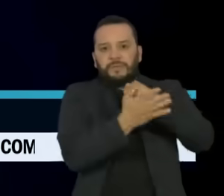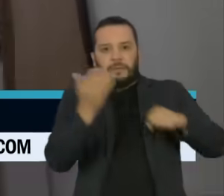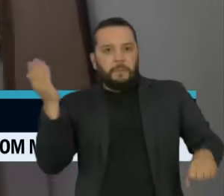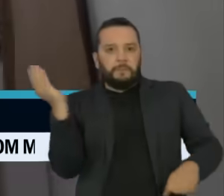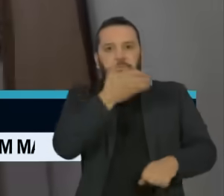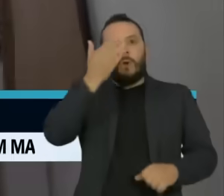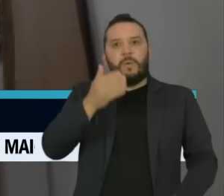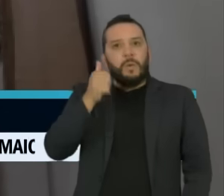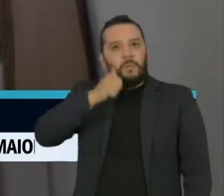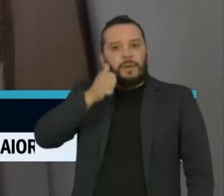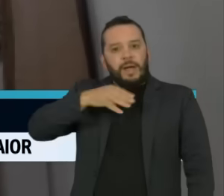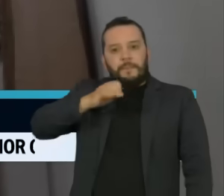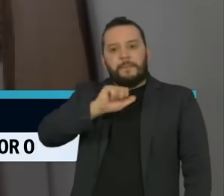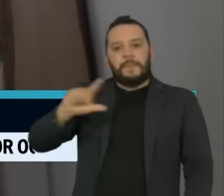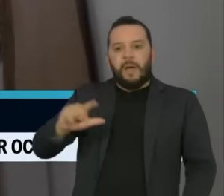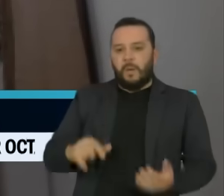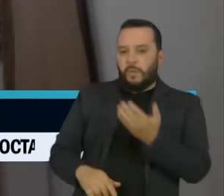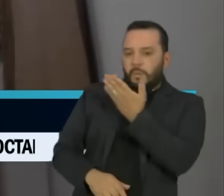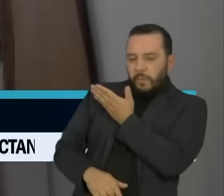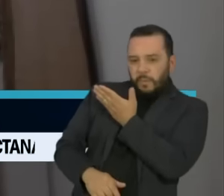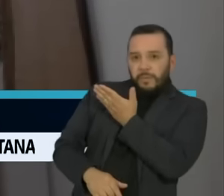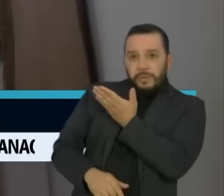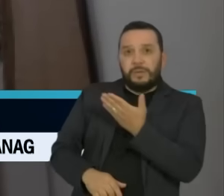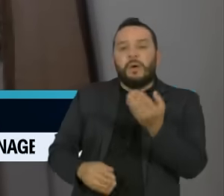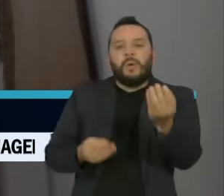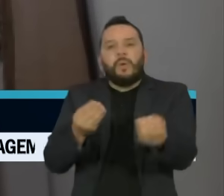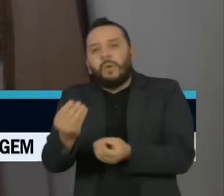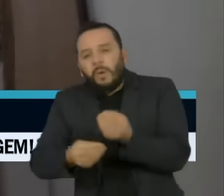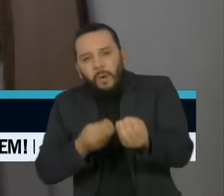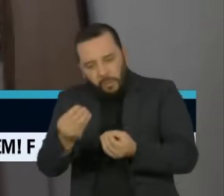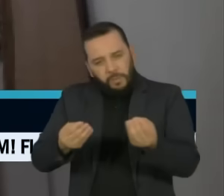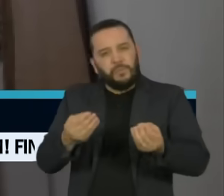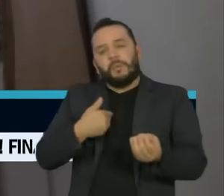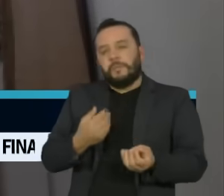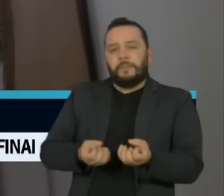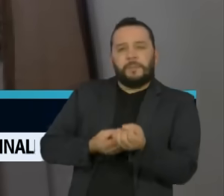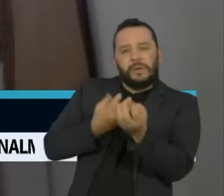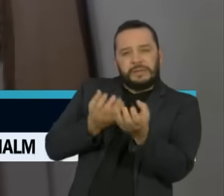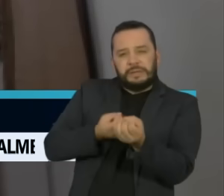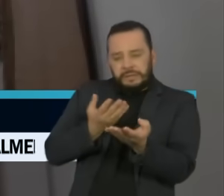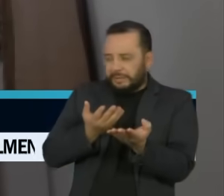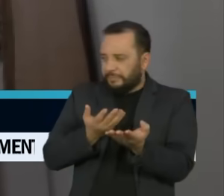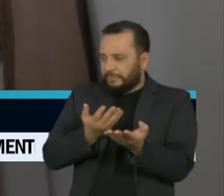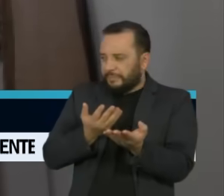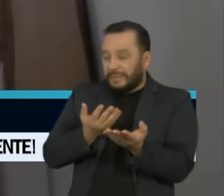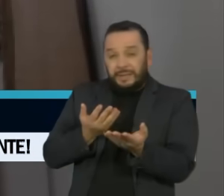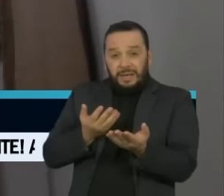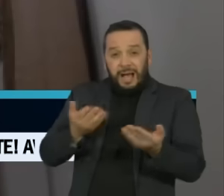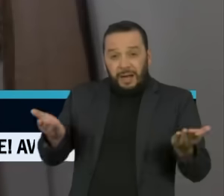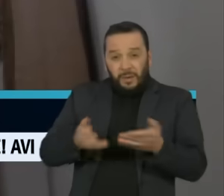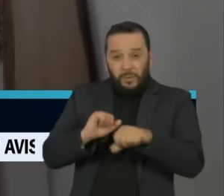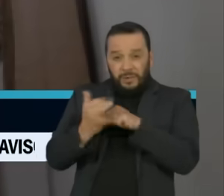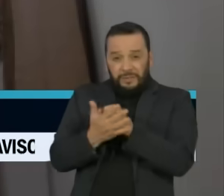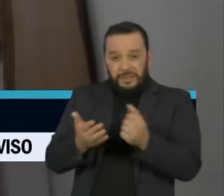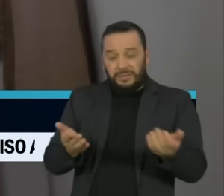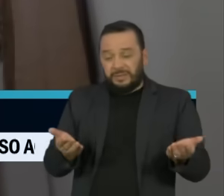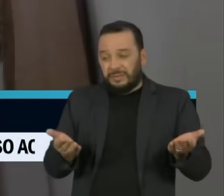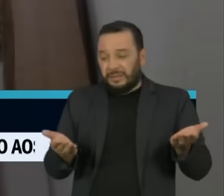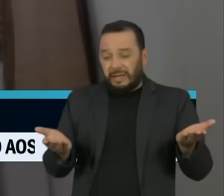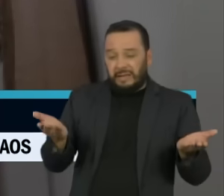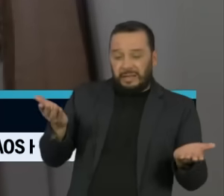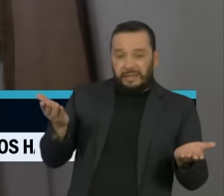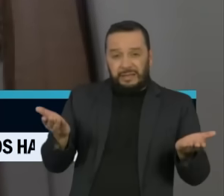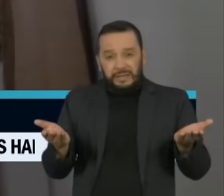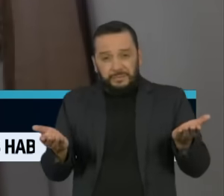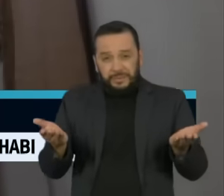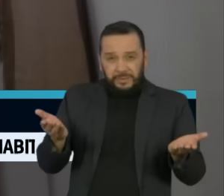Duarte. Encontrar um equilíbrio no meio de tudo isso que está acontecendo está sendo muito difícil. Se existe alguém de fato equilibrado, eu gostaria de